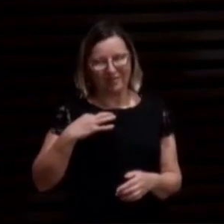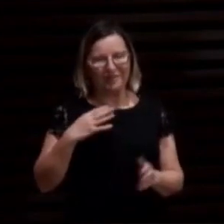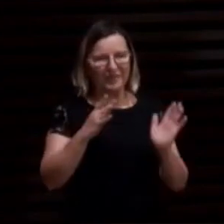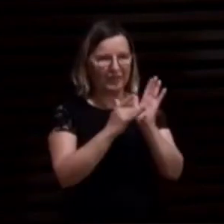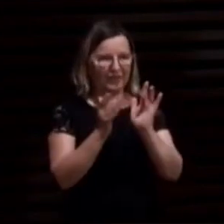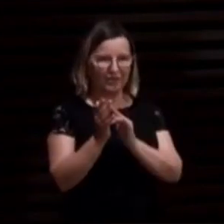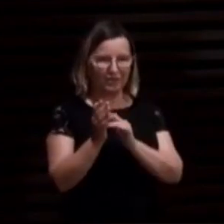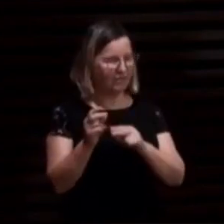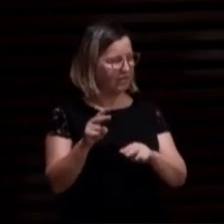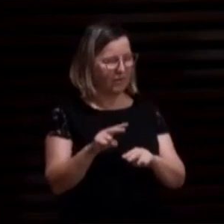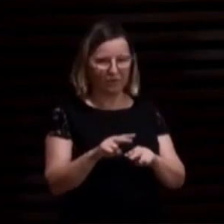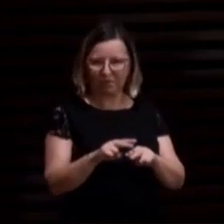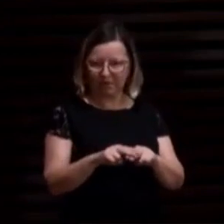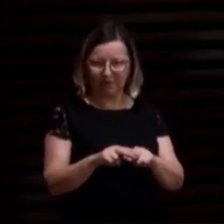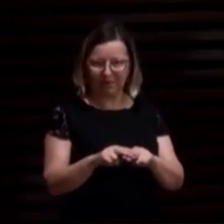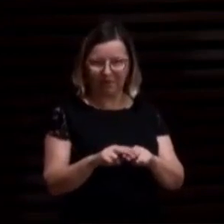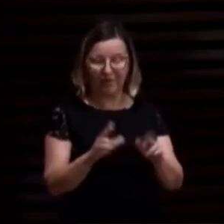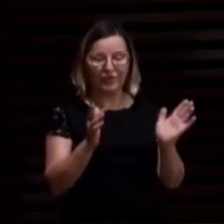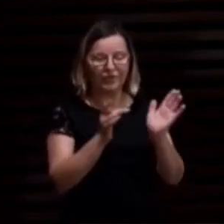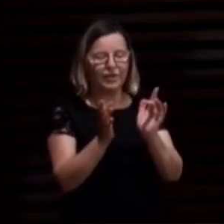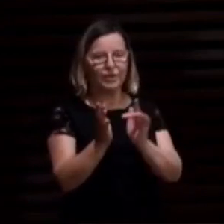Jesus não foi preso, ele se entregou.